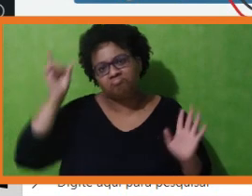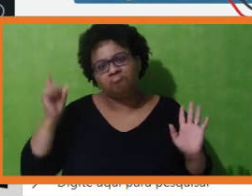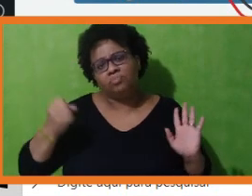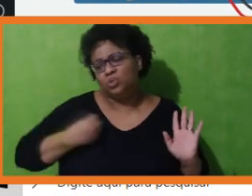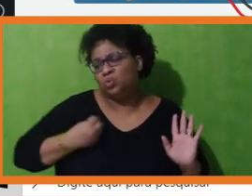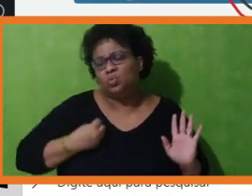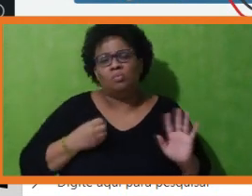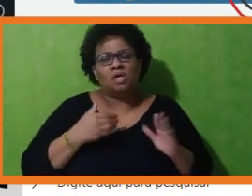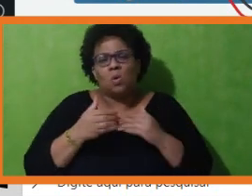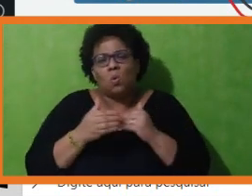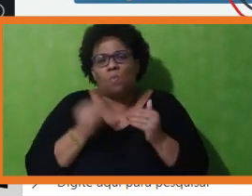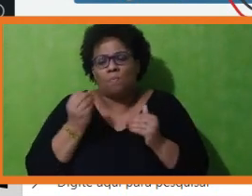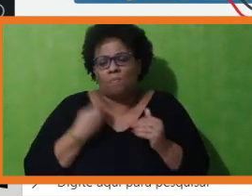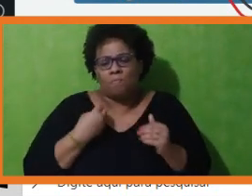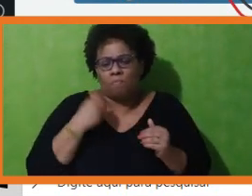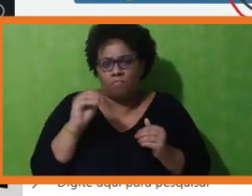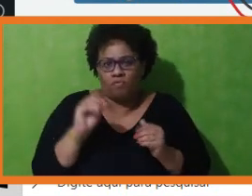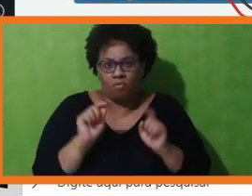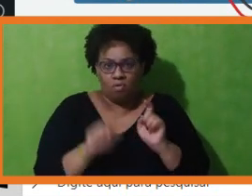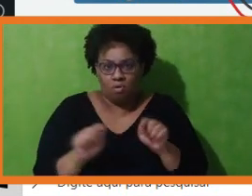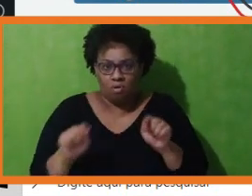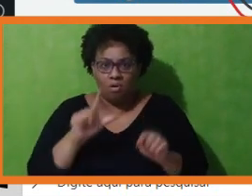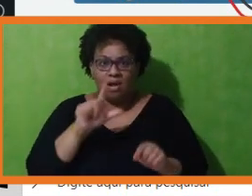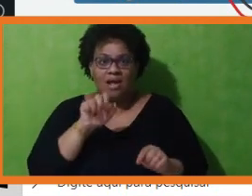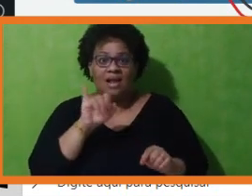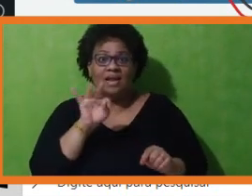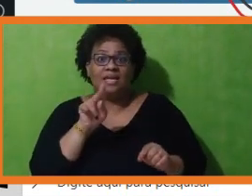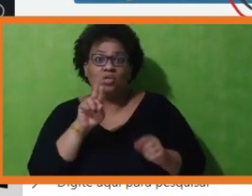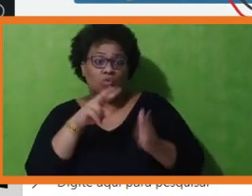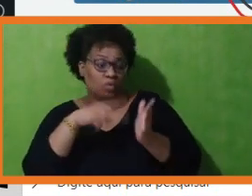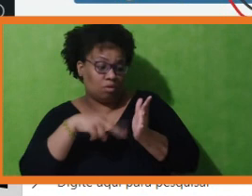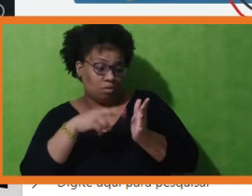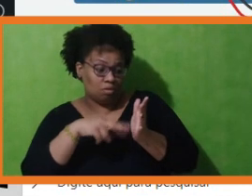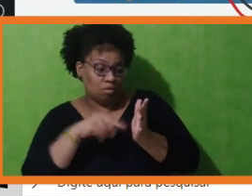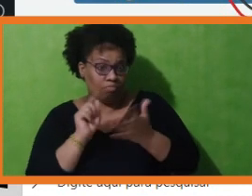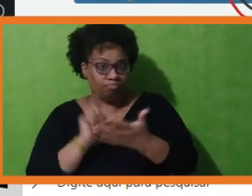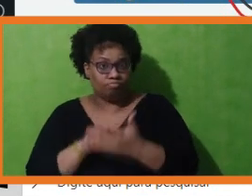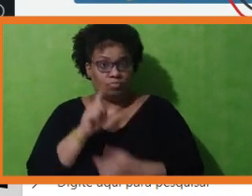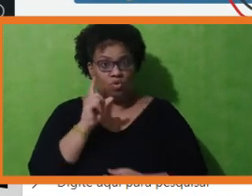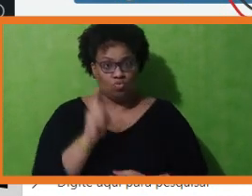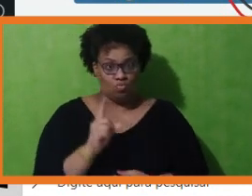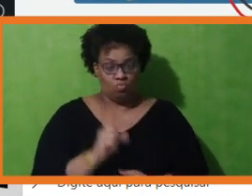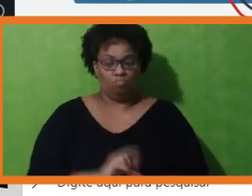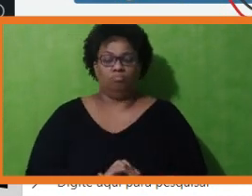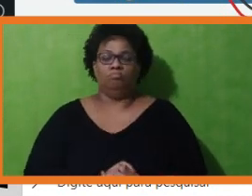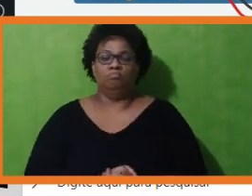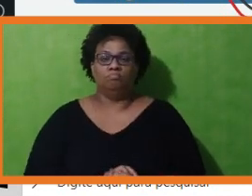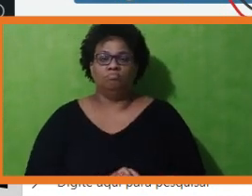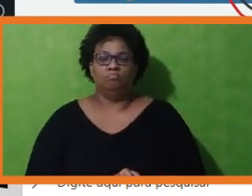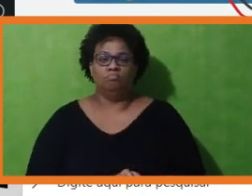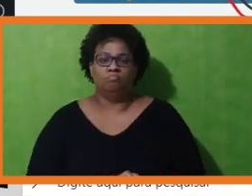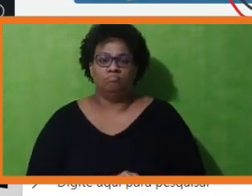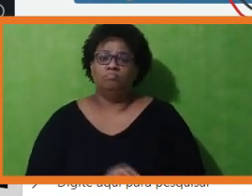Certo? É um número, então pode ser inteiro. Leitura, botão 1,